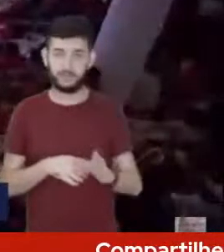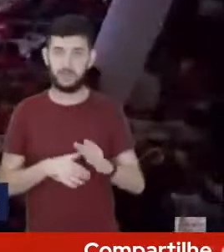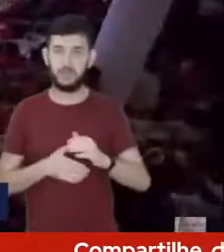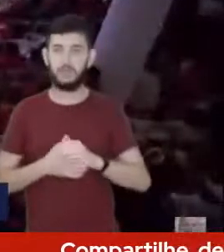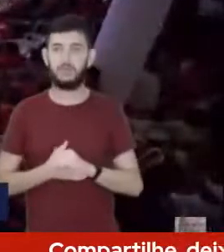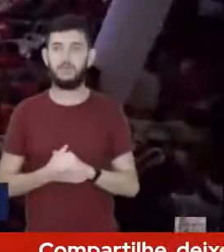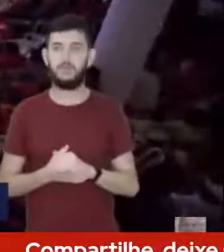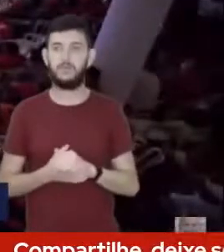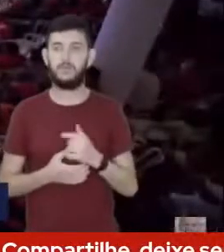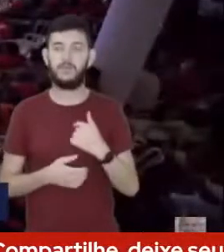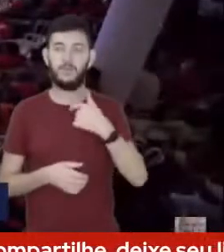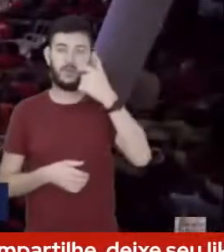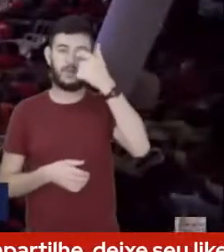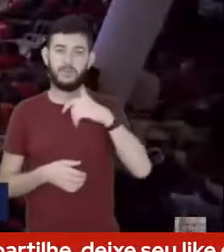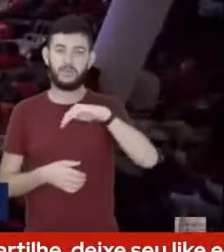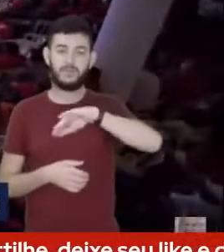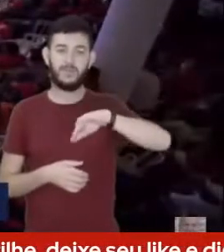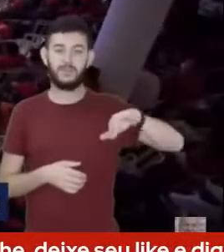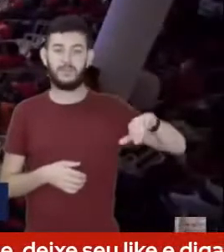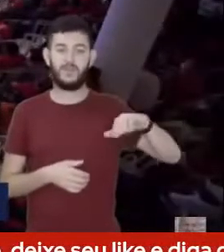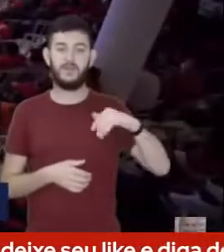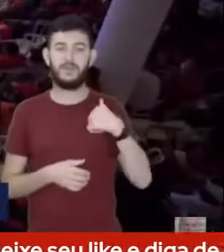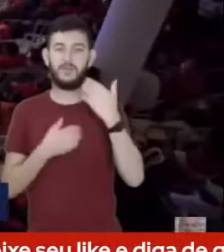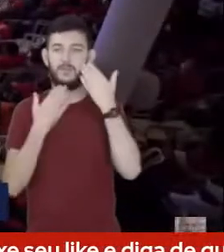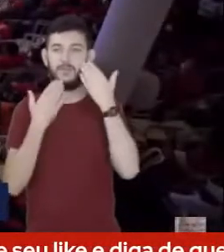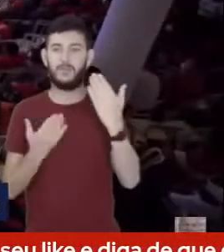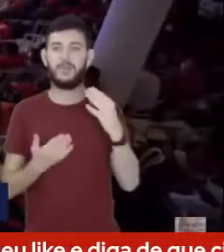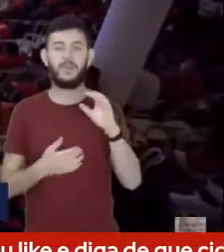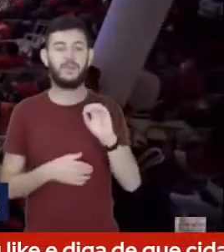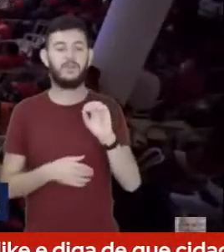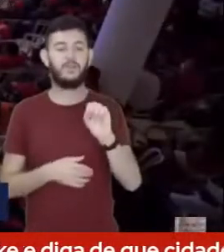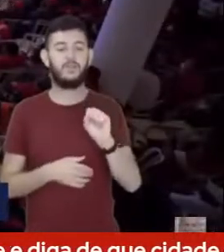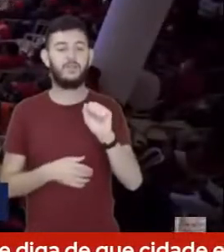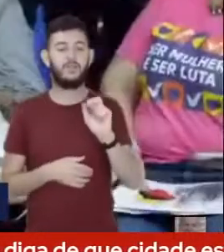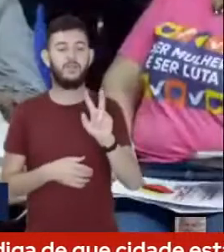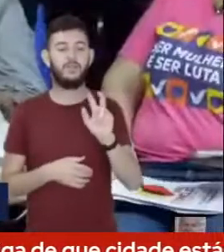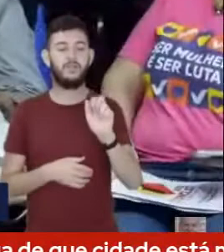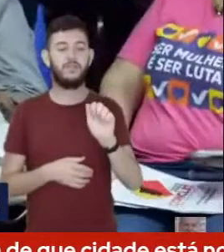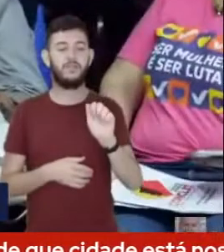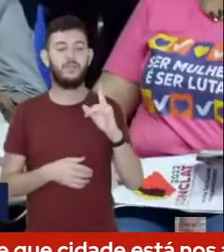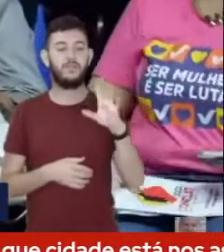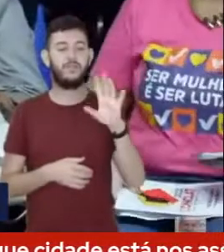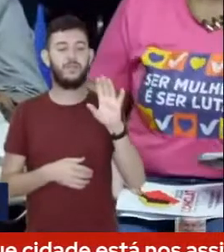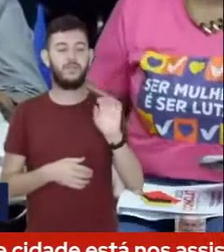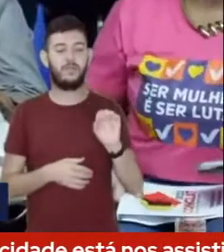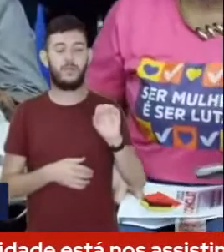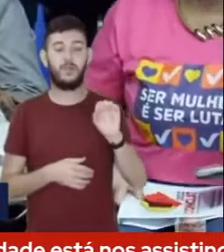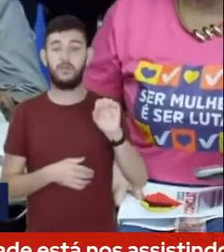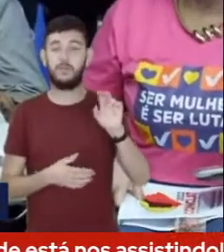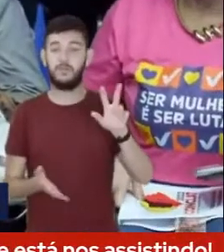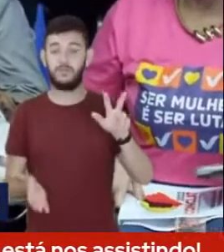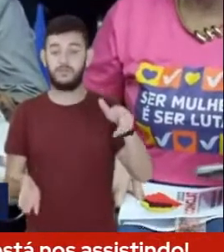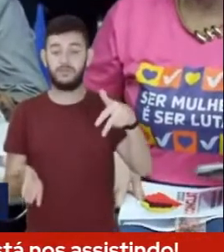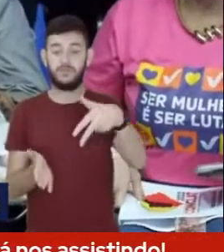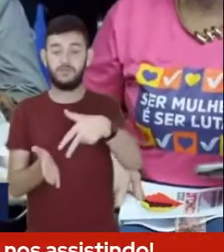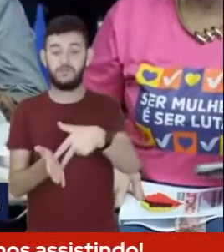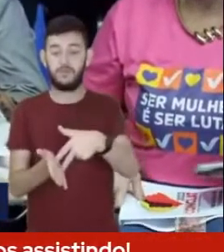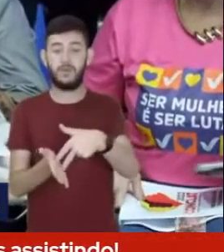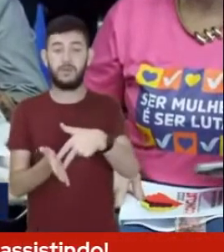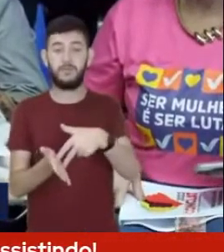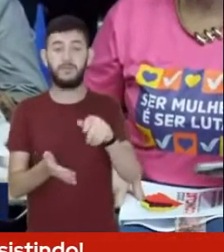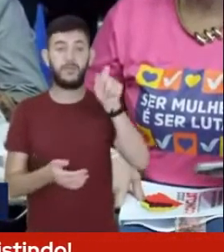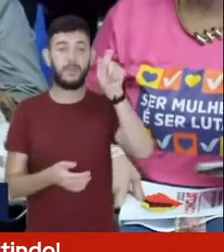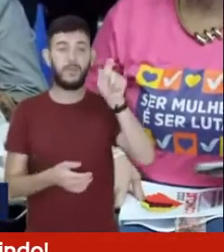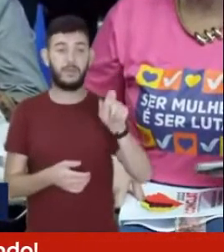Obrigado, Oswaldo. O Oswaldo fez questão de vir aqui, ele estava internado em tratamento, é o presidente da